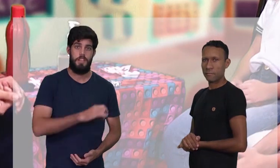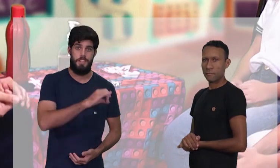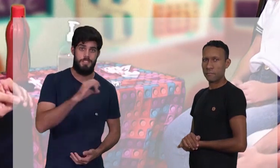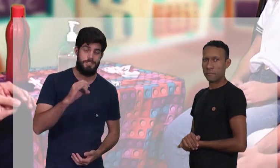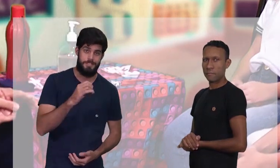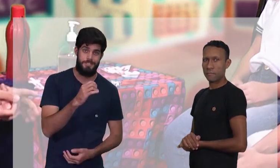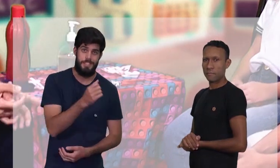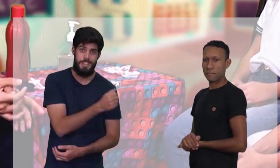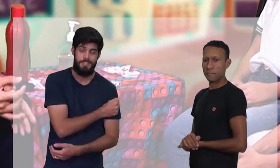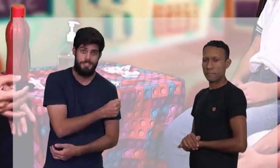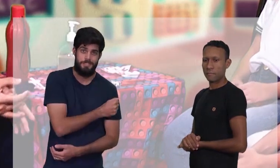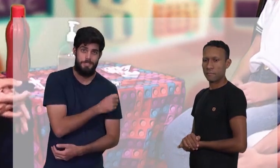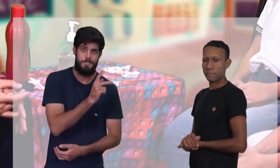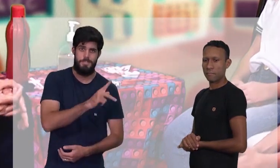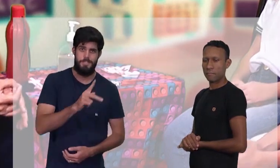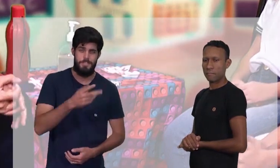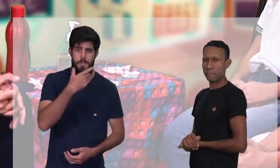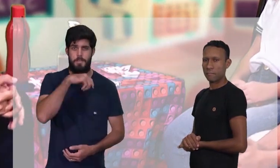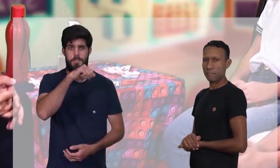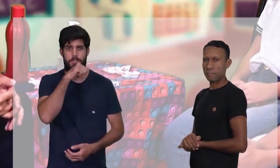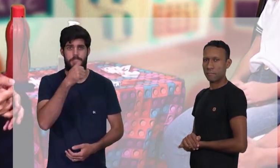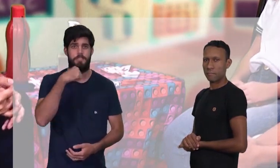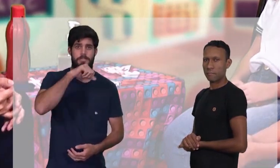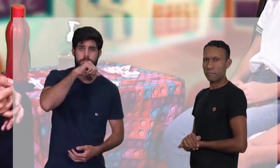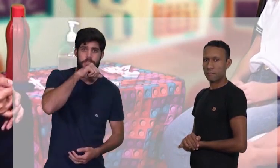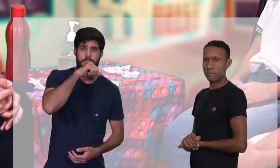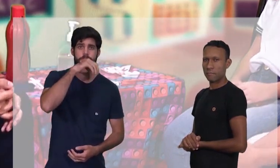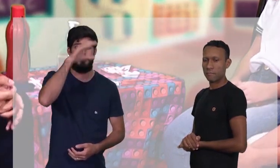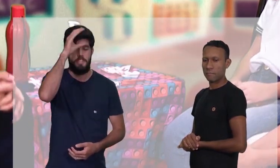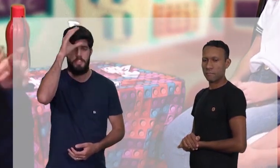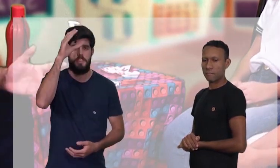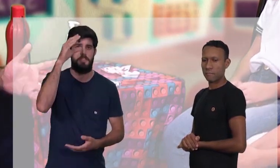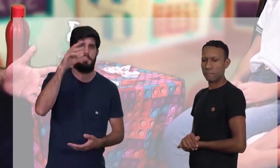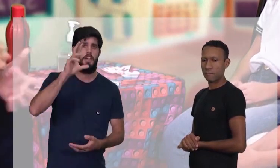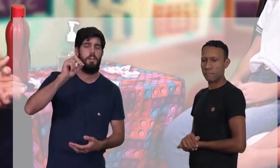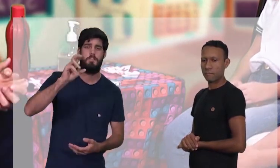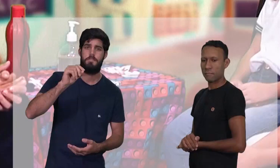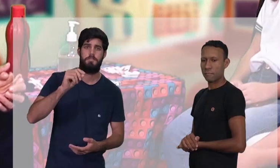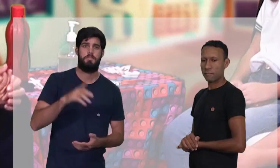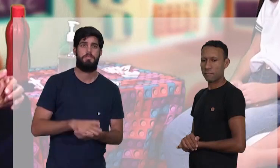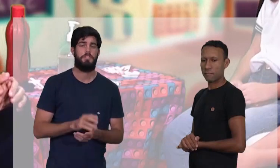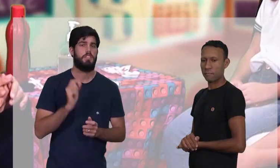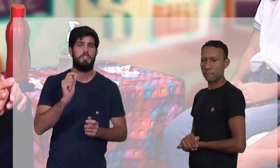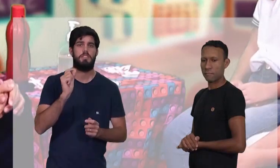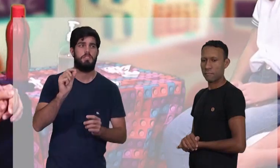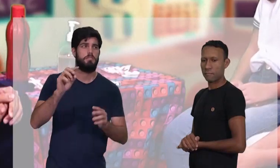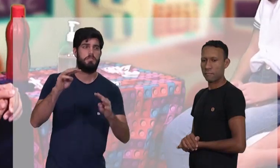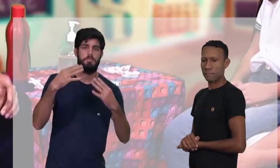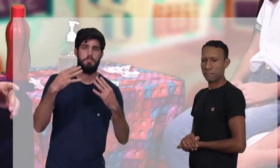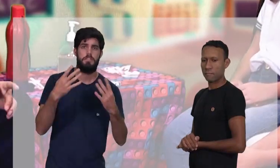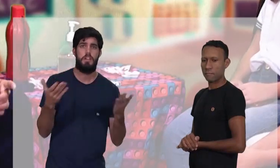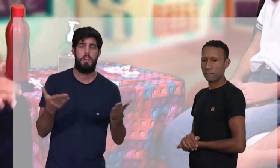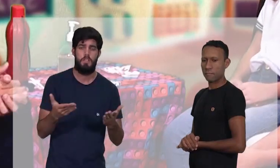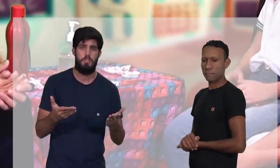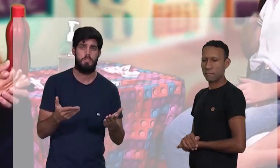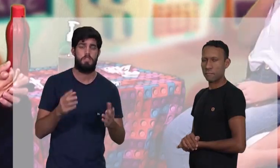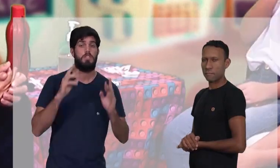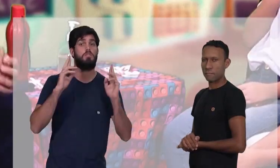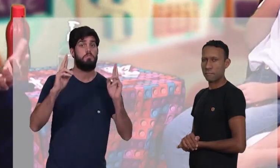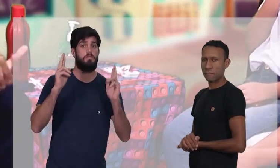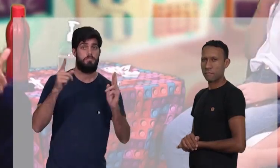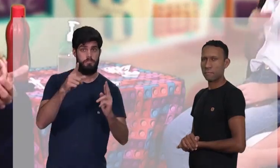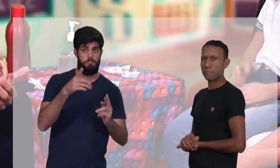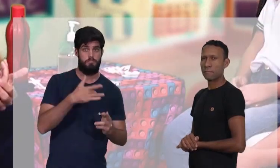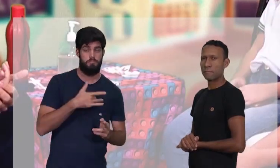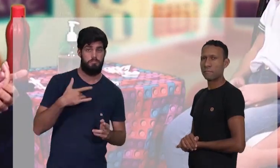Olá, estudante, professor, pai, mãe, tio, tia, avô, quem está assistindo aí agora. Espero que você esteja bem.